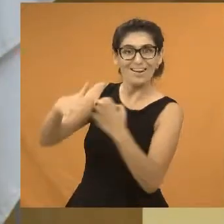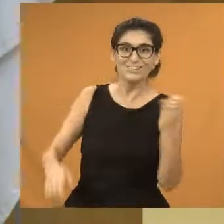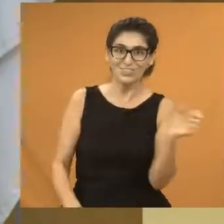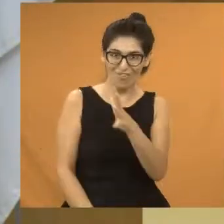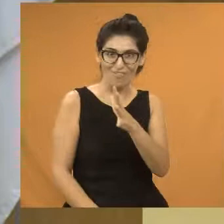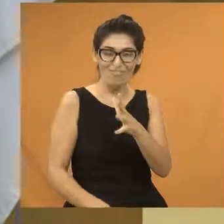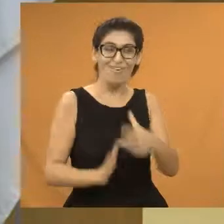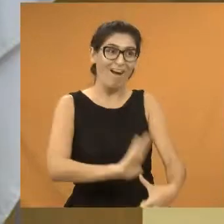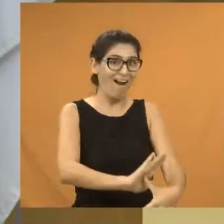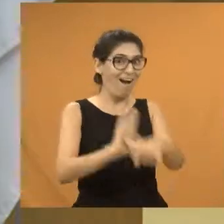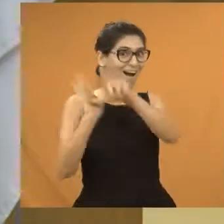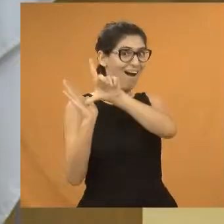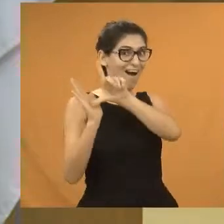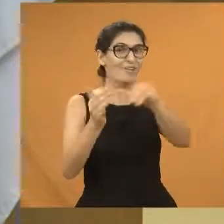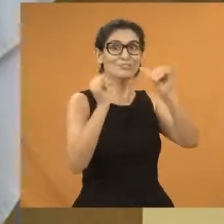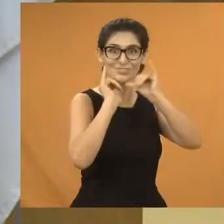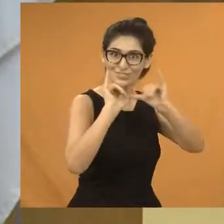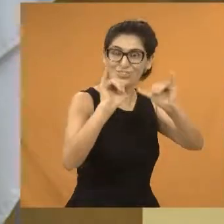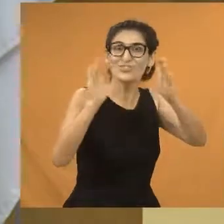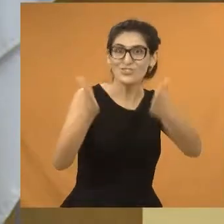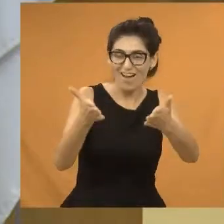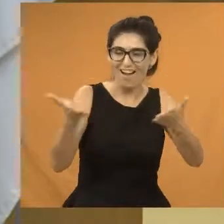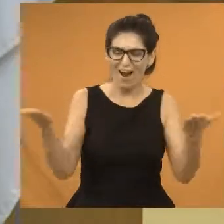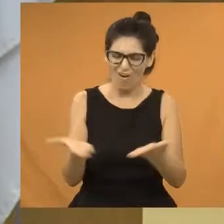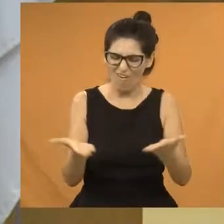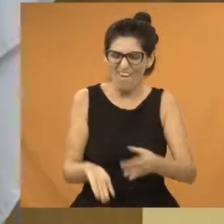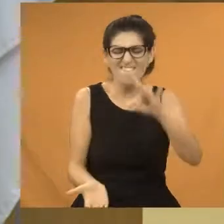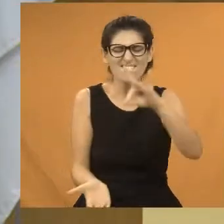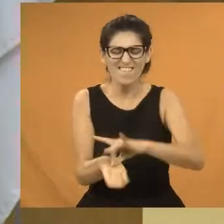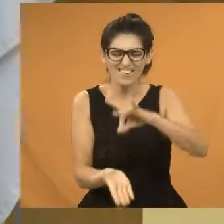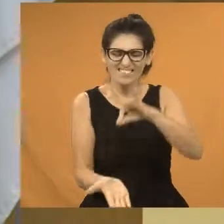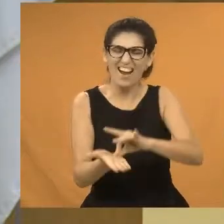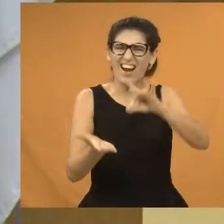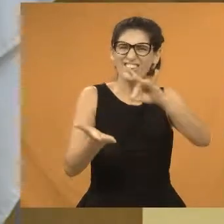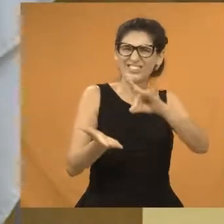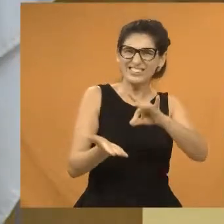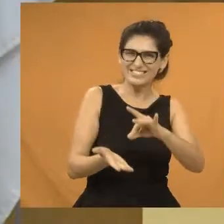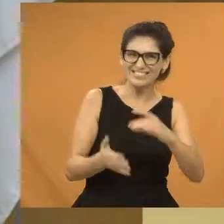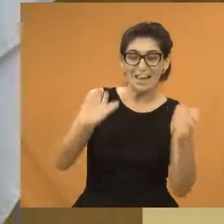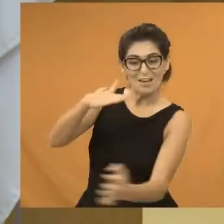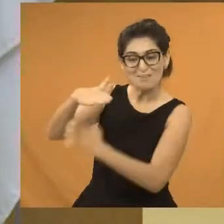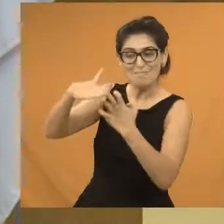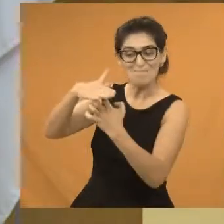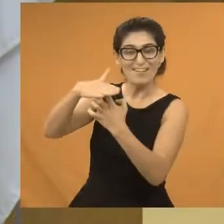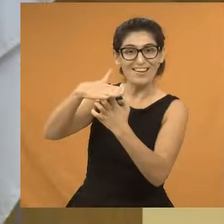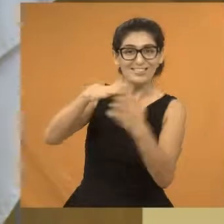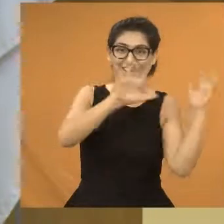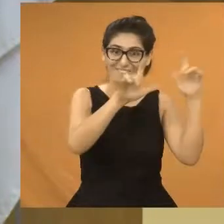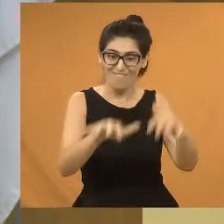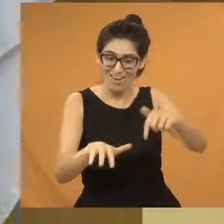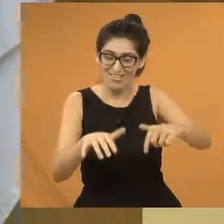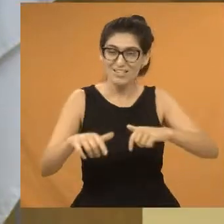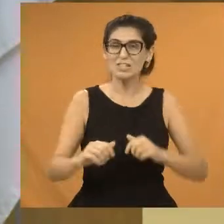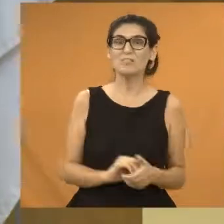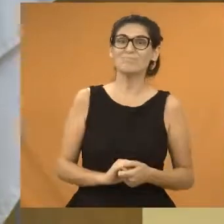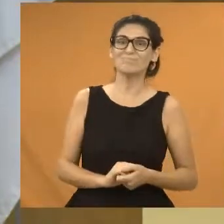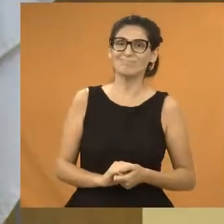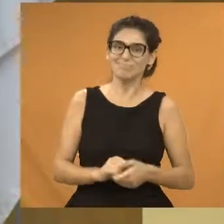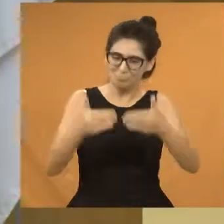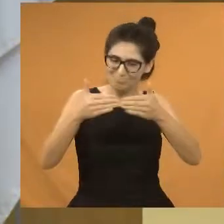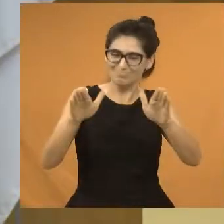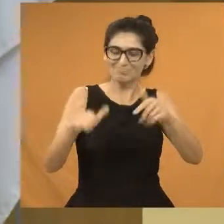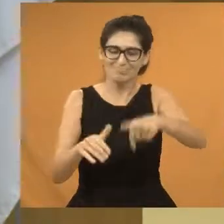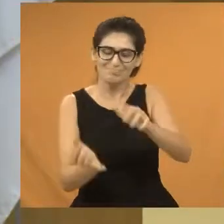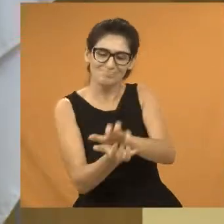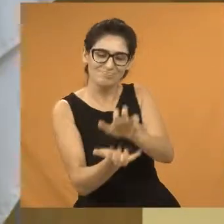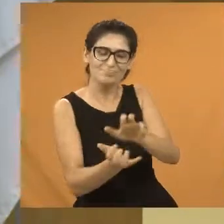algumas sessões, e hoje o fato se concretizou. Nós estamos trazendo, participei diretamente, o primeiro contato que